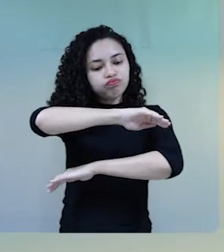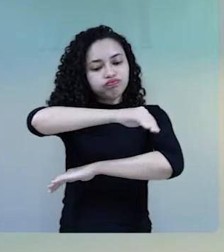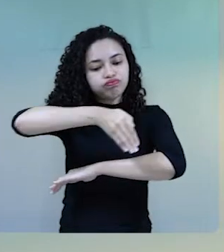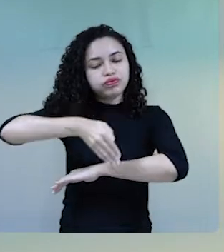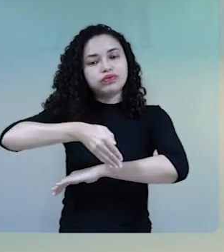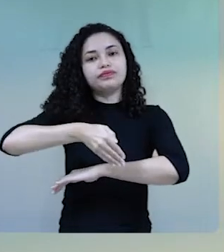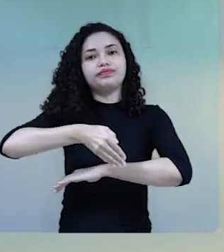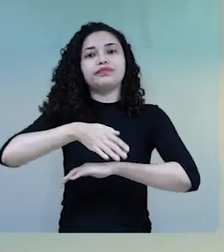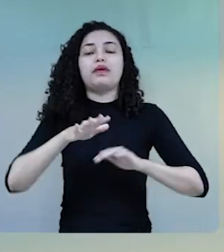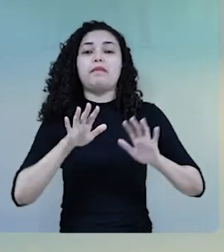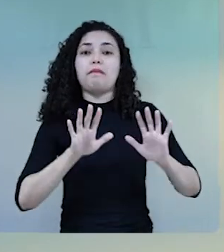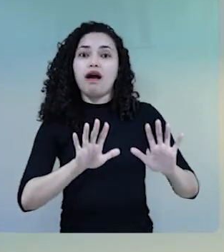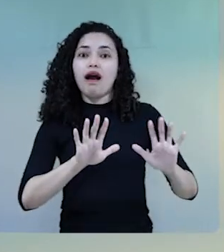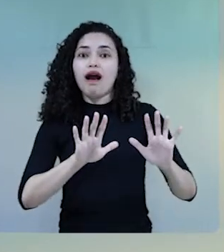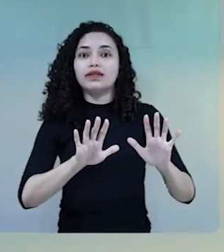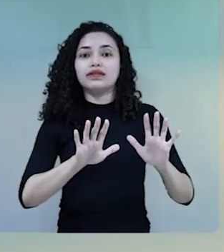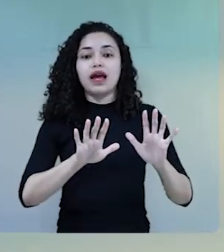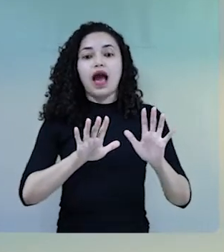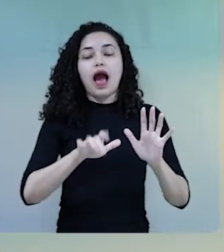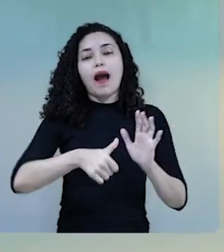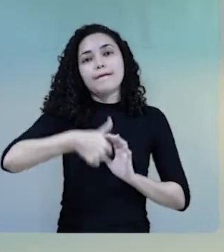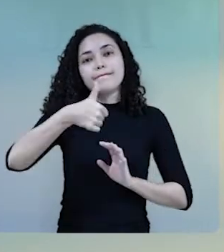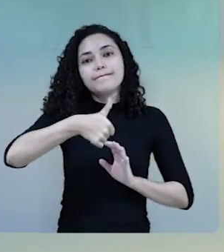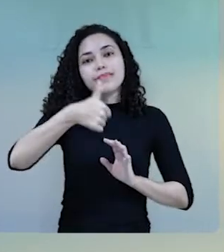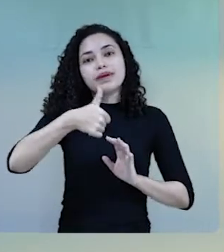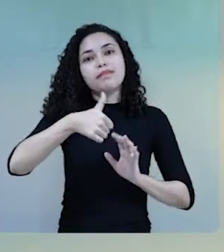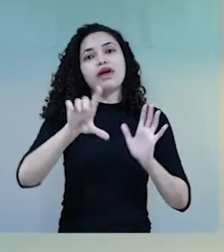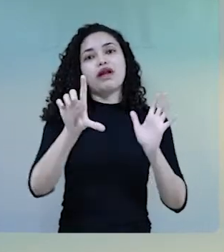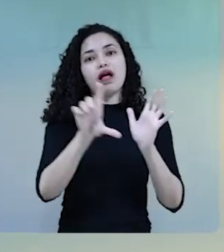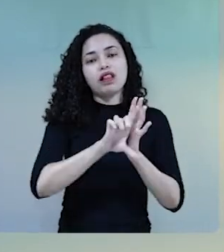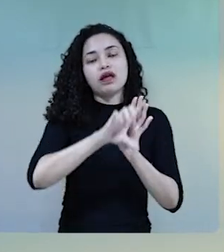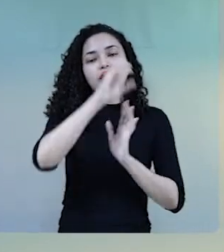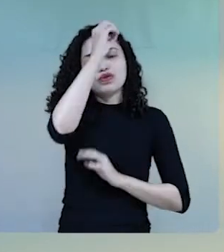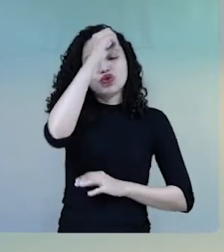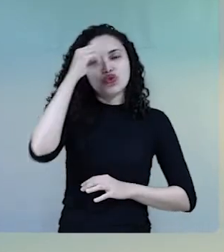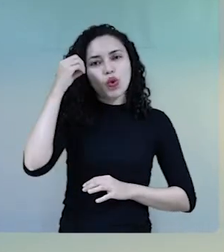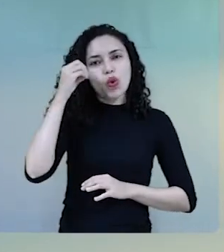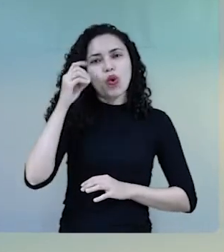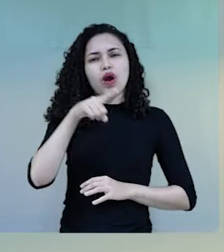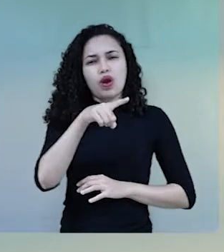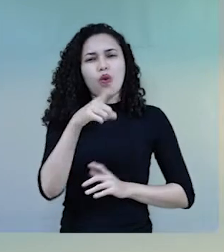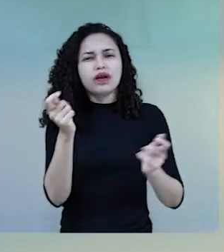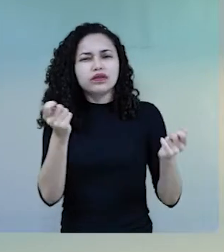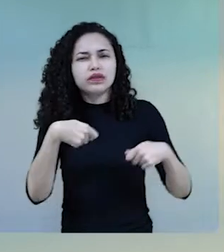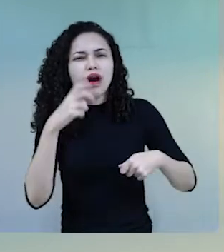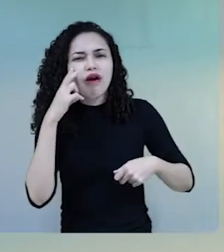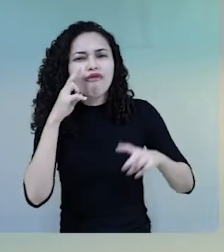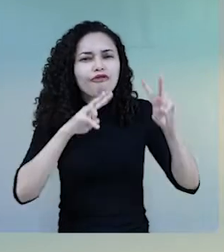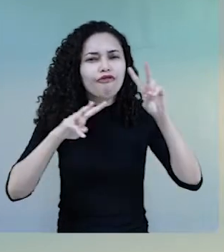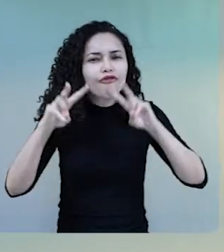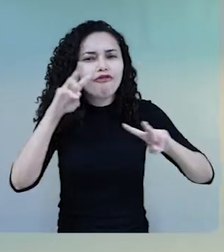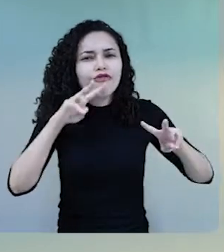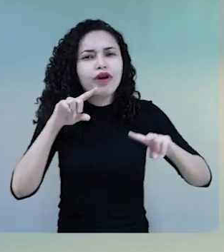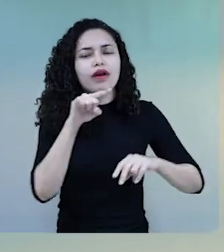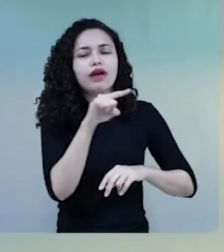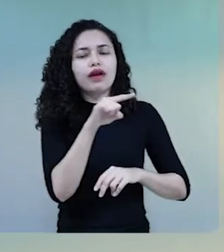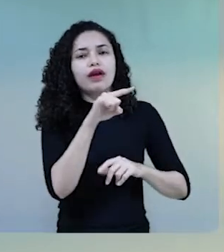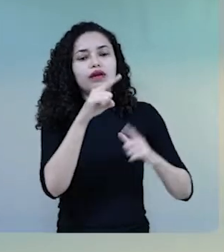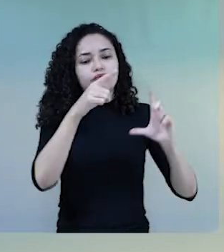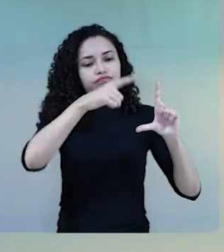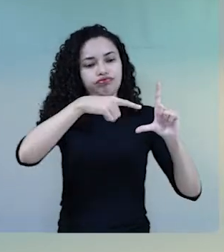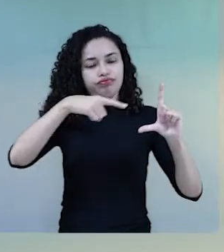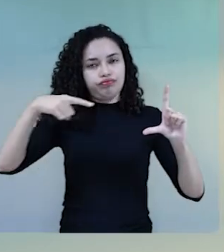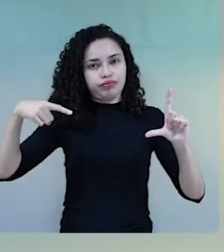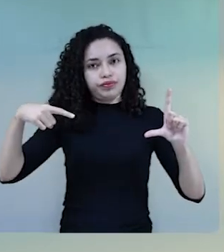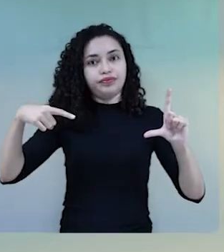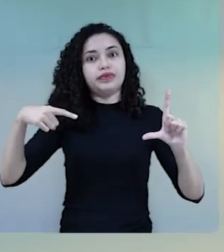da primeira lei de Ohm para esse gráfico, tá? Eu acredito que está dando para você poder ver, mas bem aqui tem uma voltagem de 30 volts